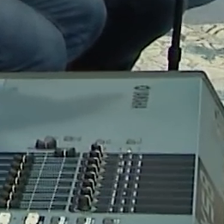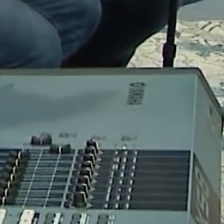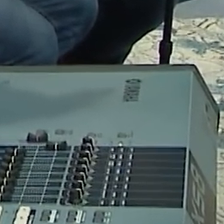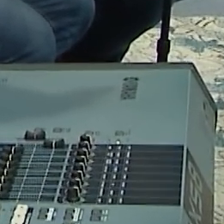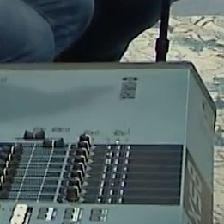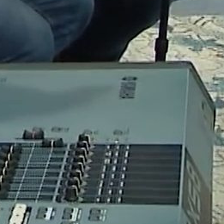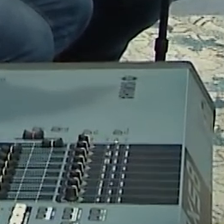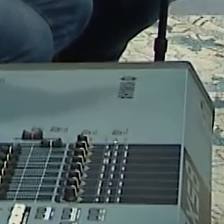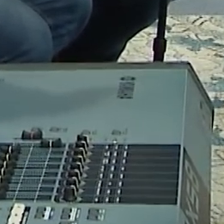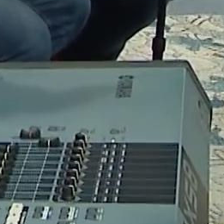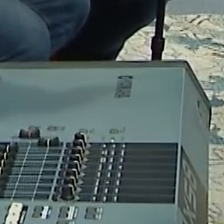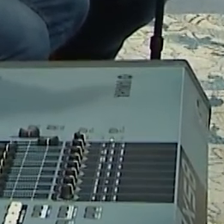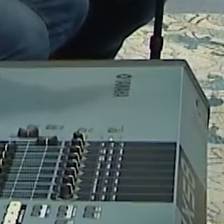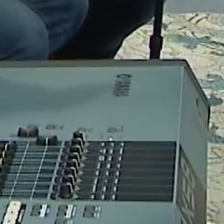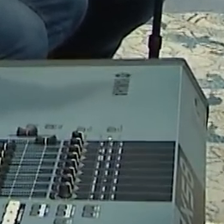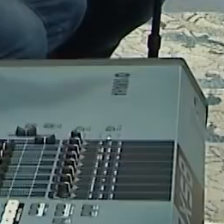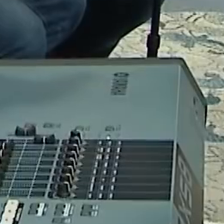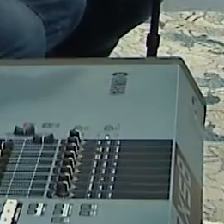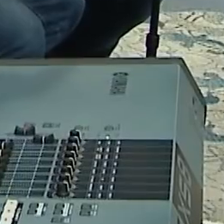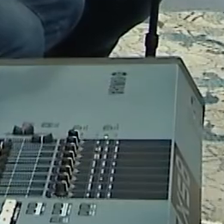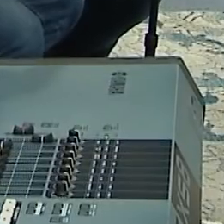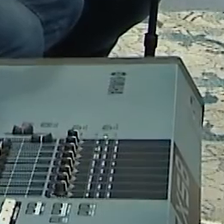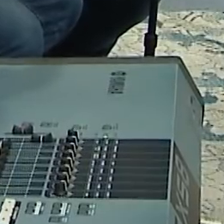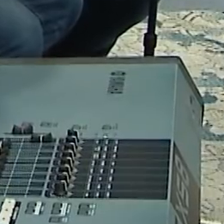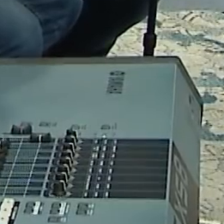sobre todos nós